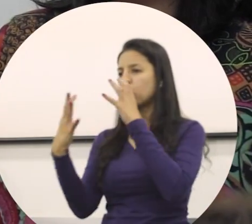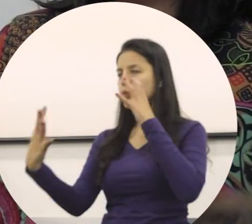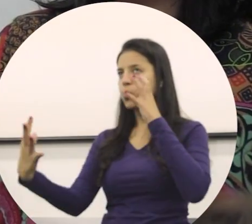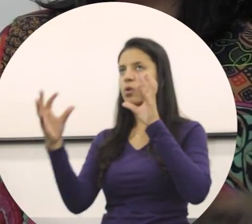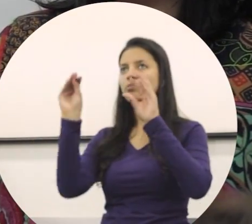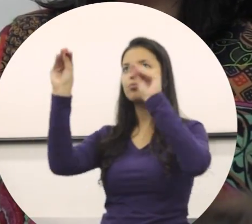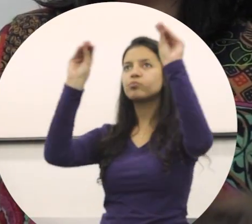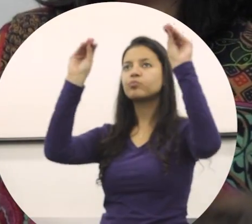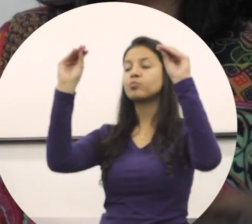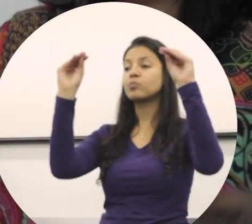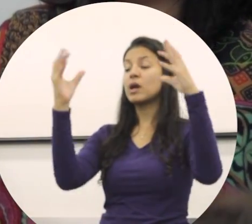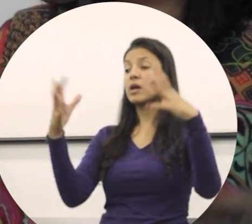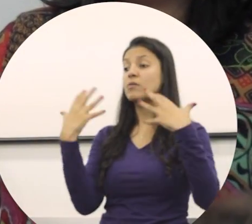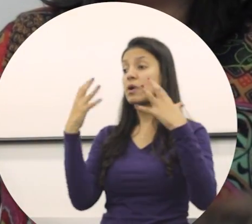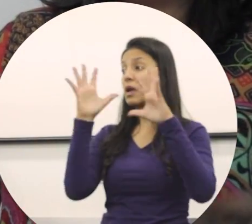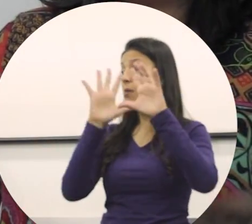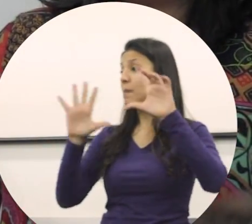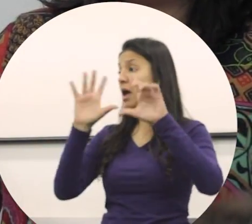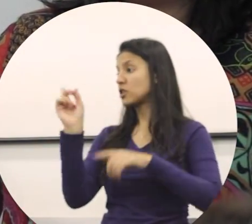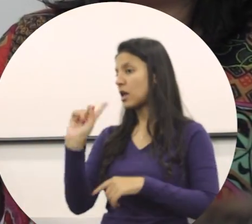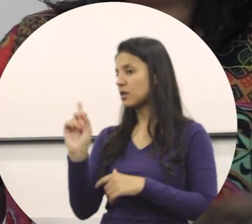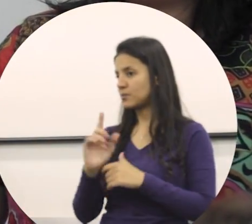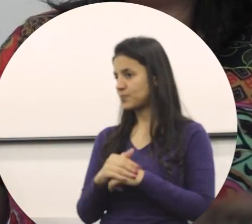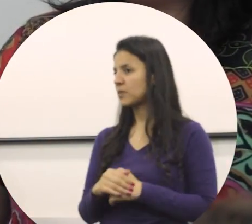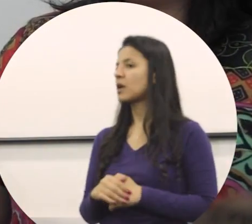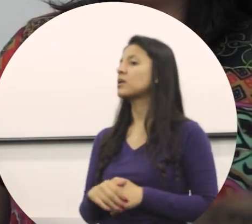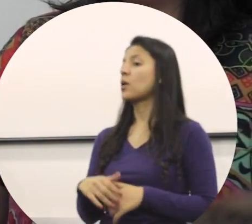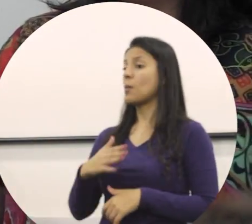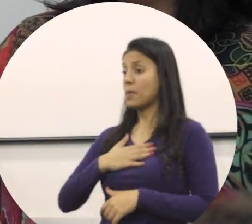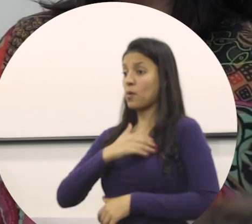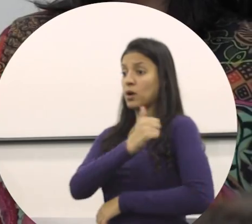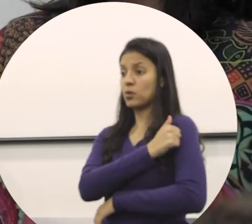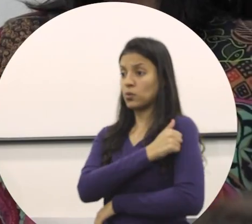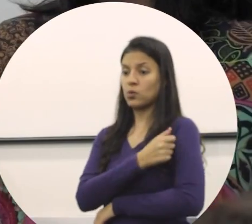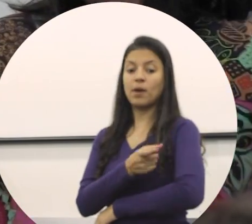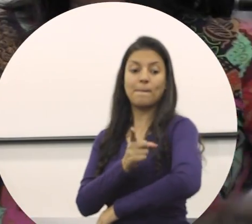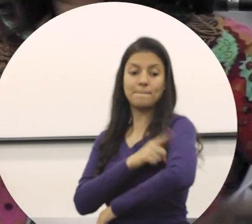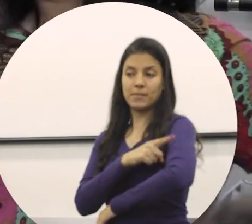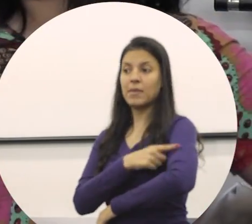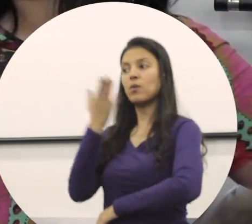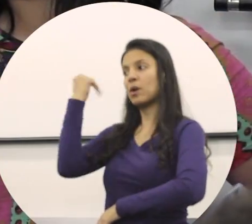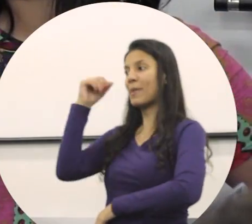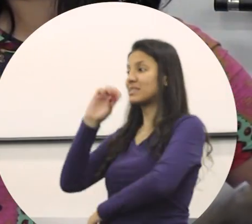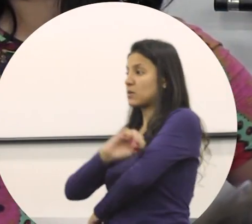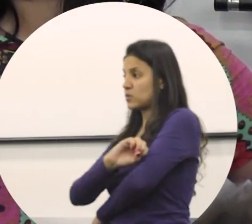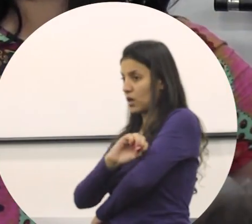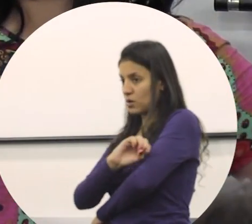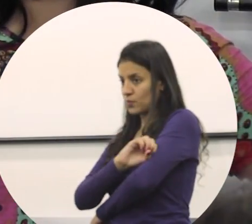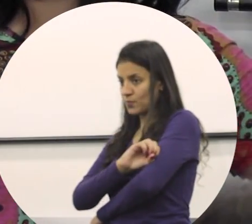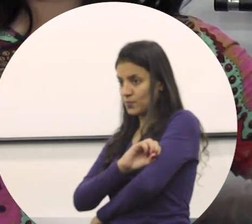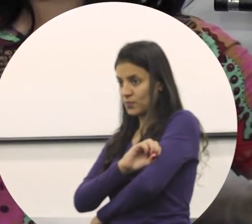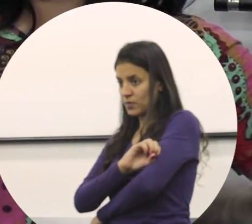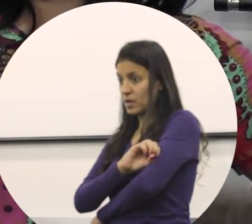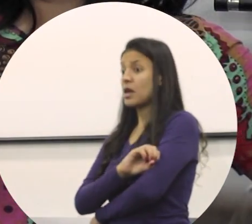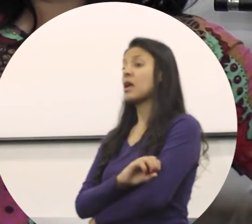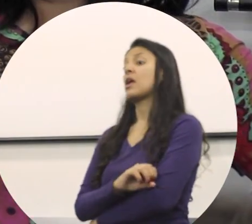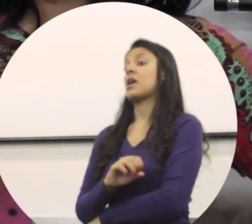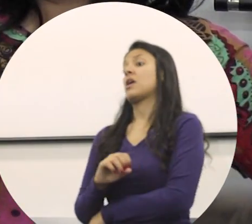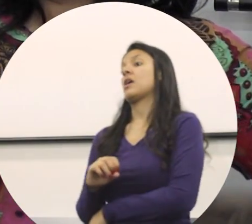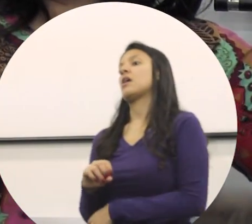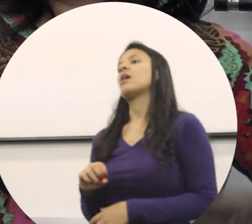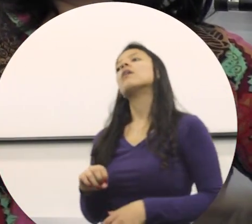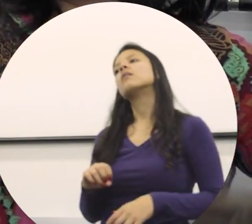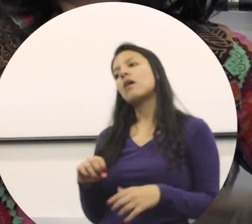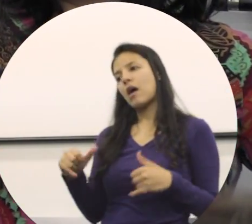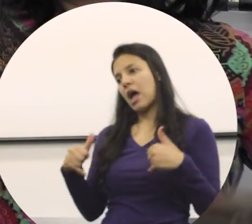nada. O meu aluno do primeiro ano, o ano passado, que ele também era meu na educação infantil, nós tivemos experiências de fazer